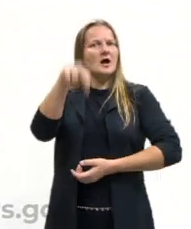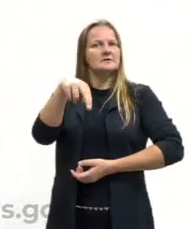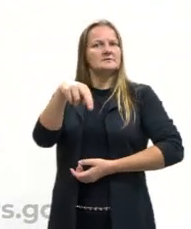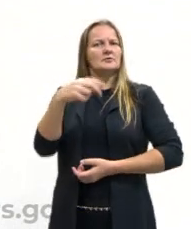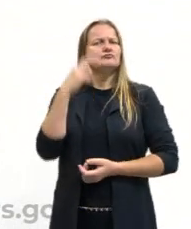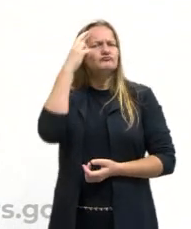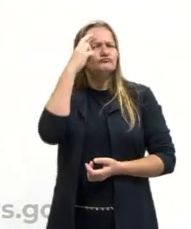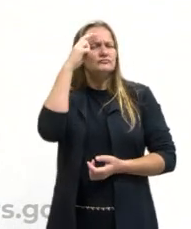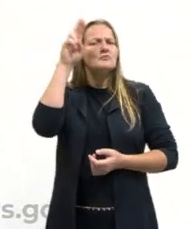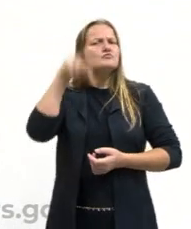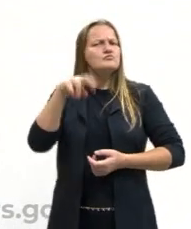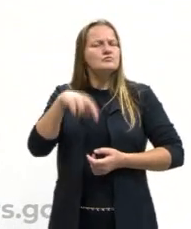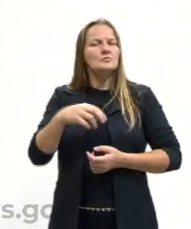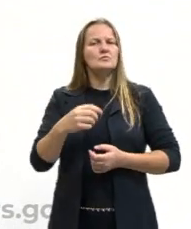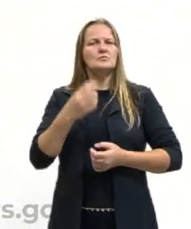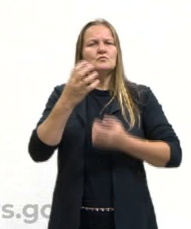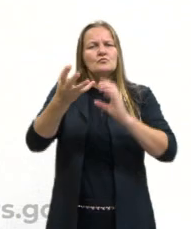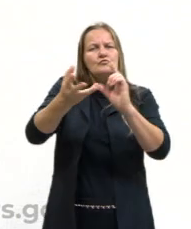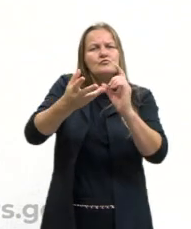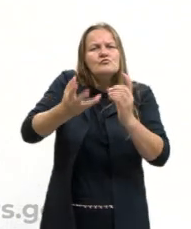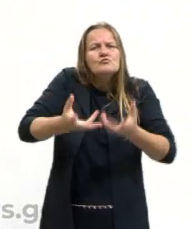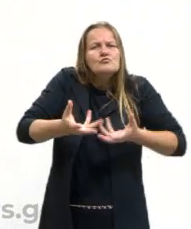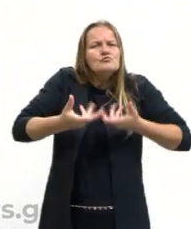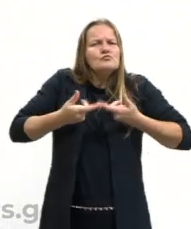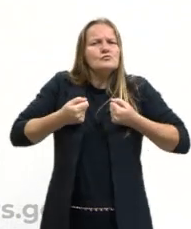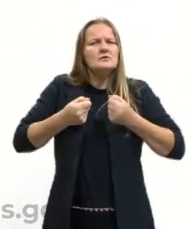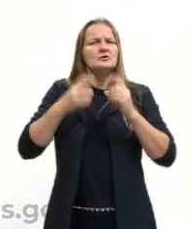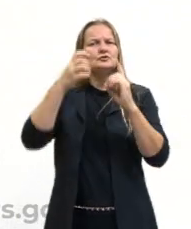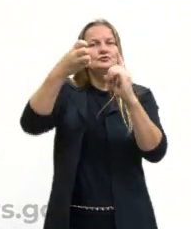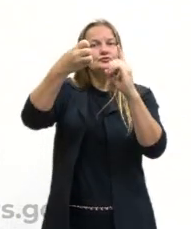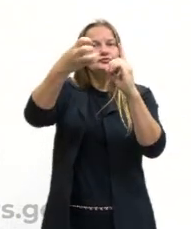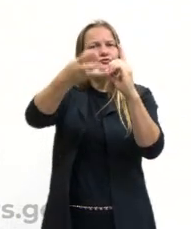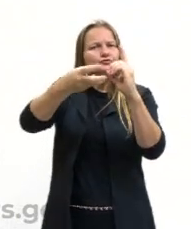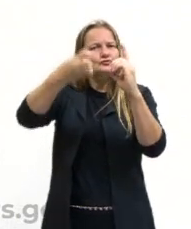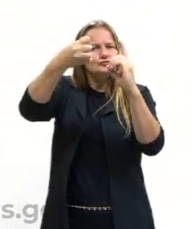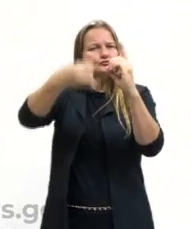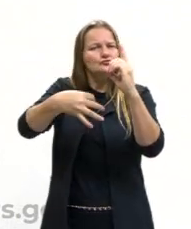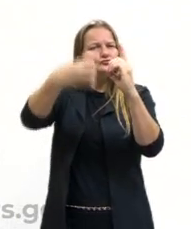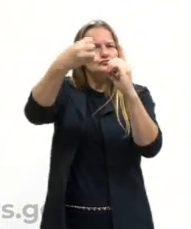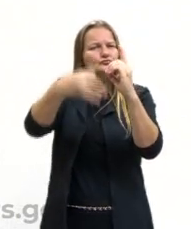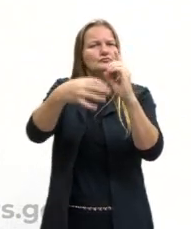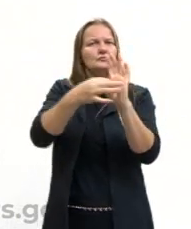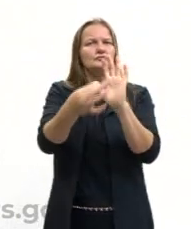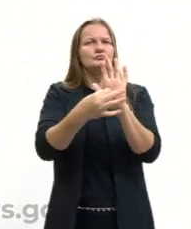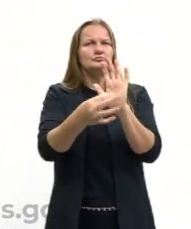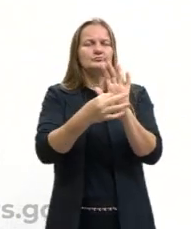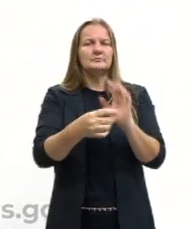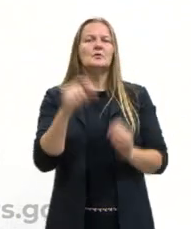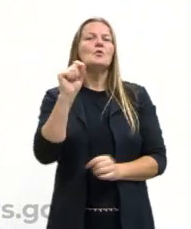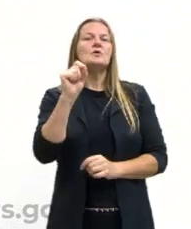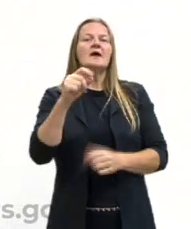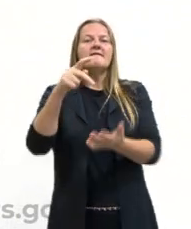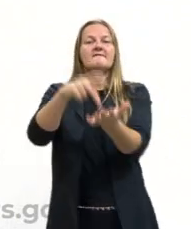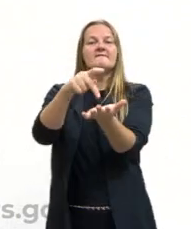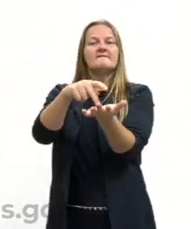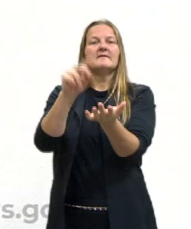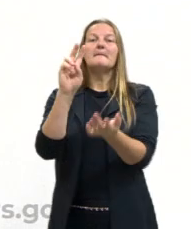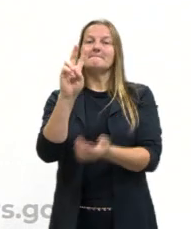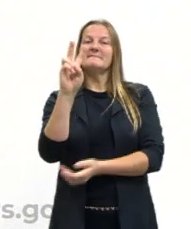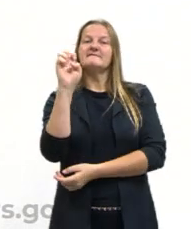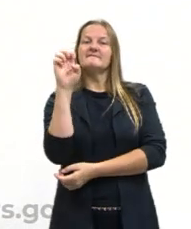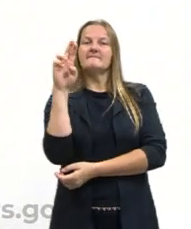no discurso em ganhar o discurso então nós problema parte desse seguinte proposição né O que é verdade